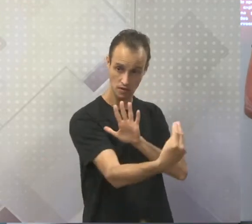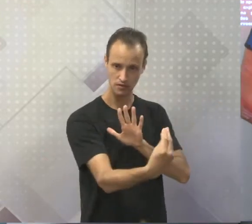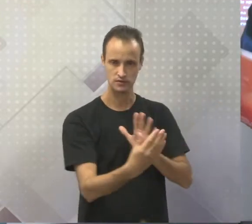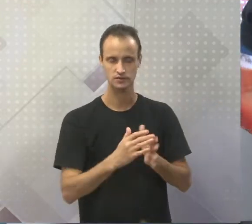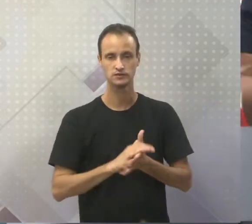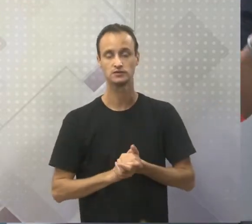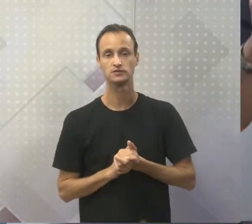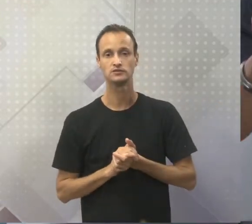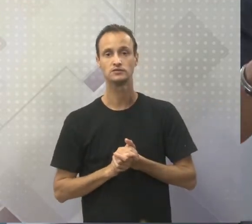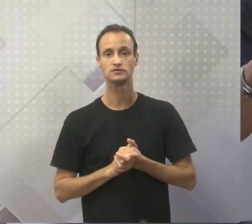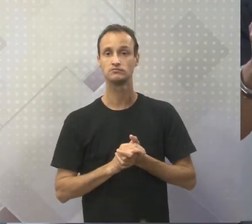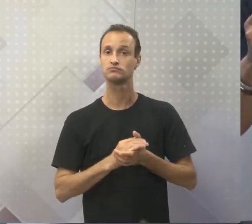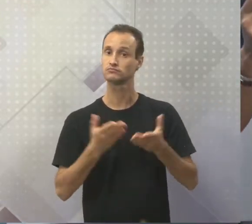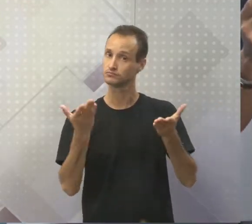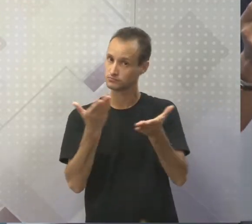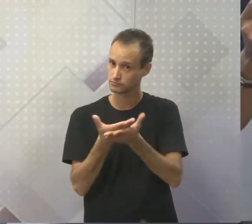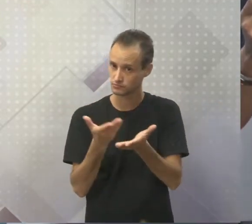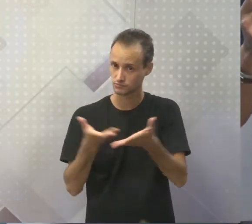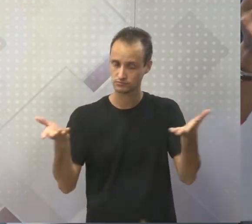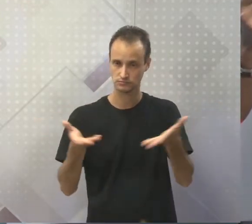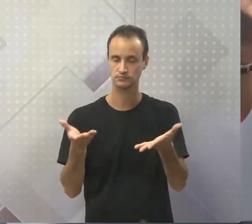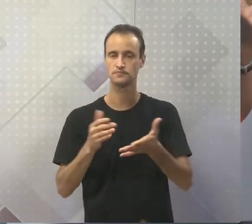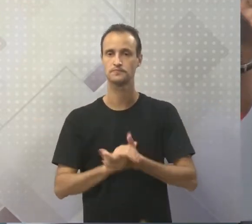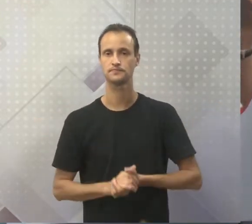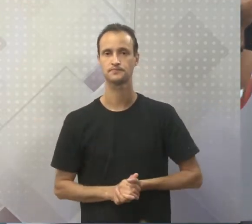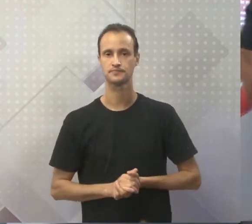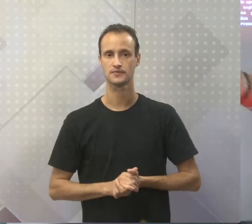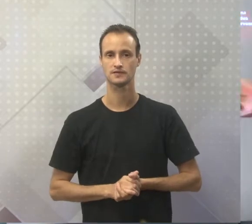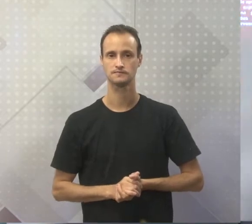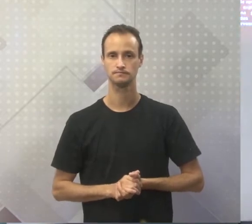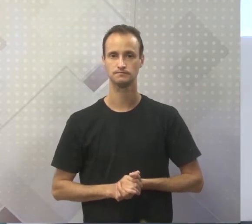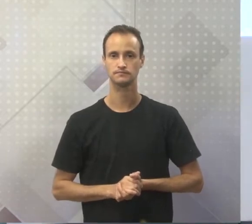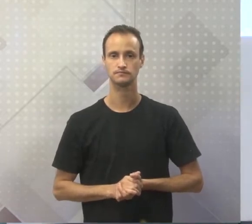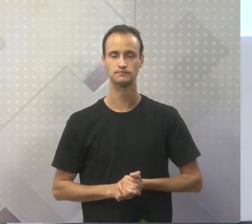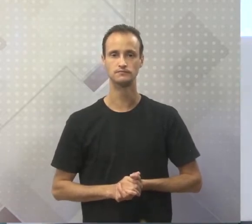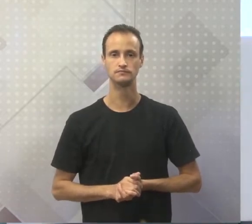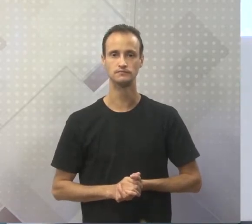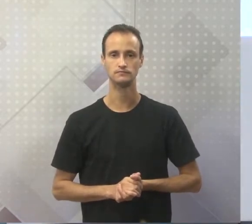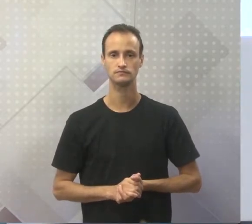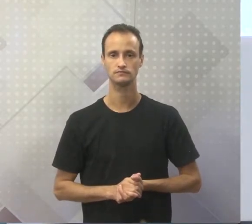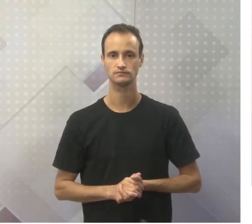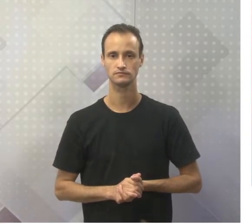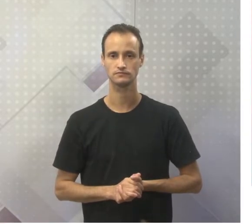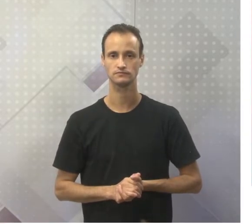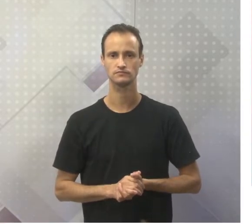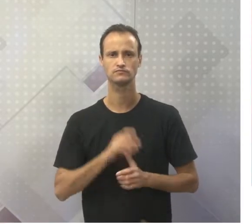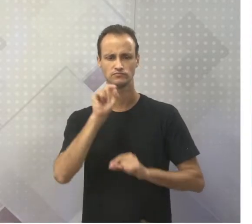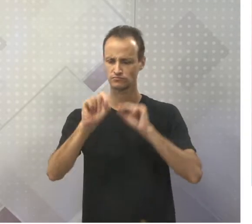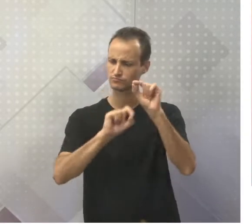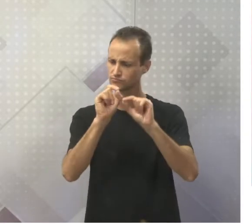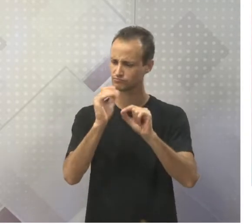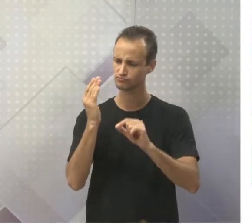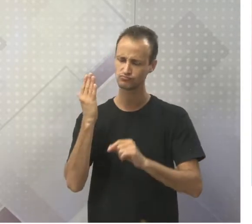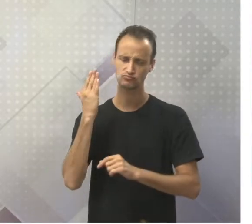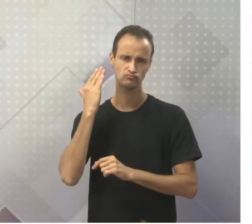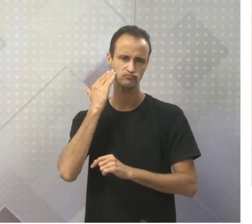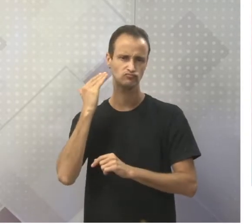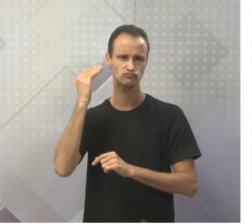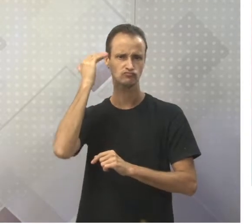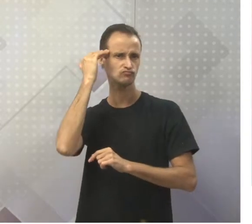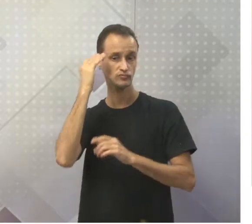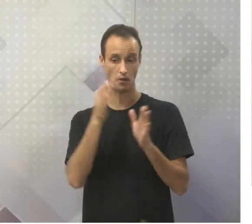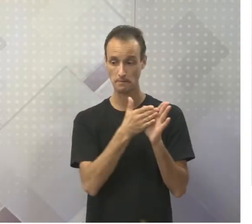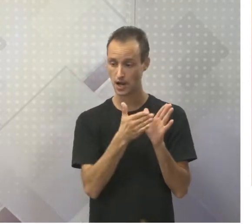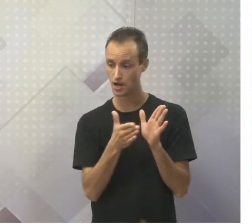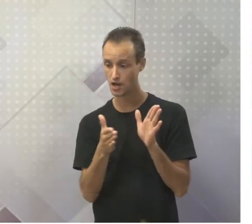Beleza? Então, vamos para a aula? Vamos! Vamos lá! O que é a adolescência? É o